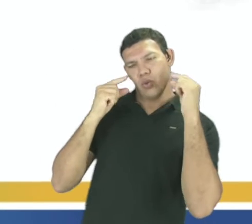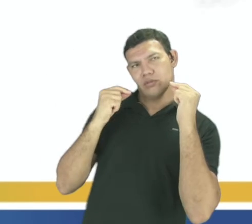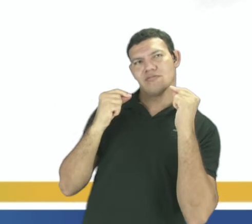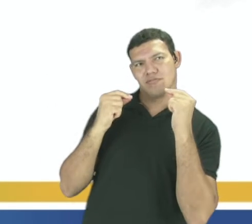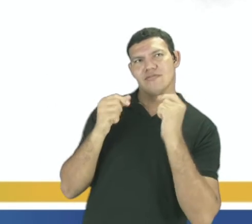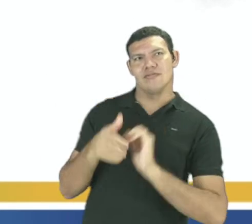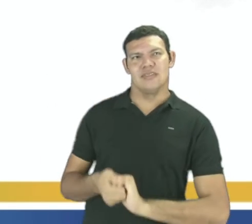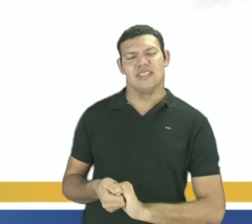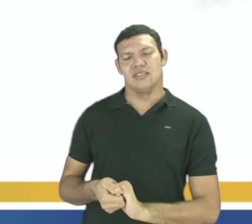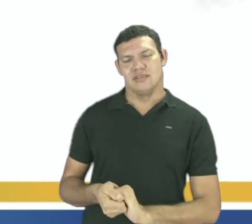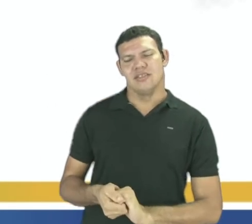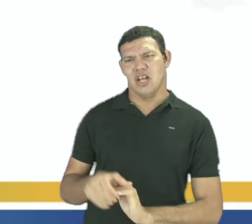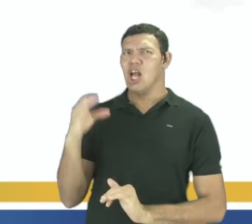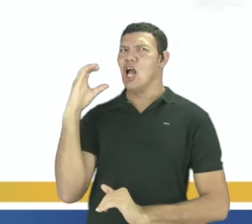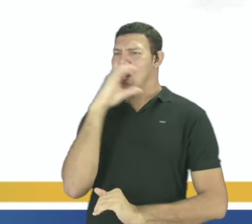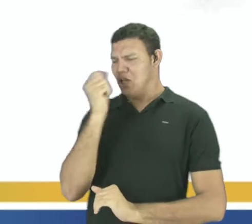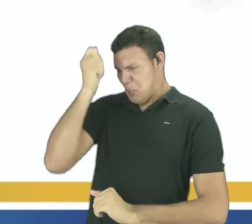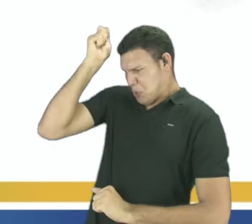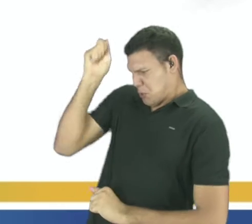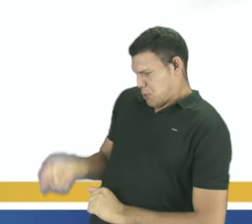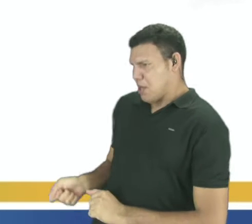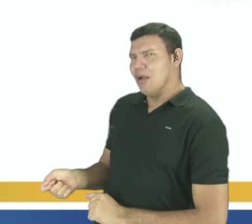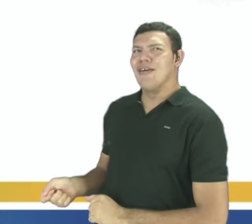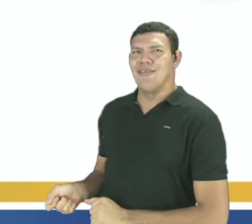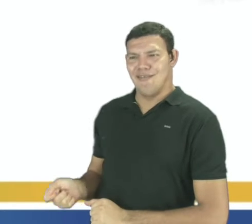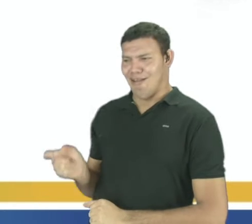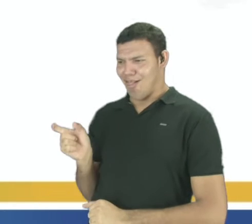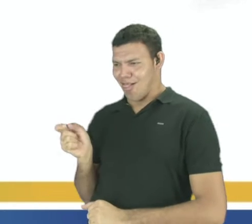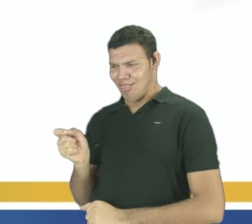é o mais veloz,